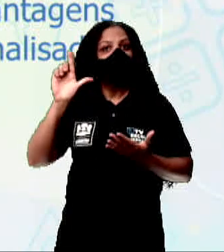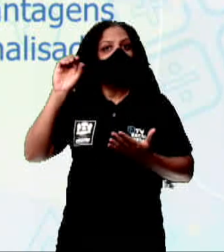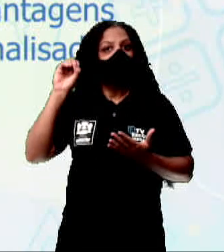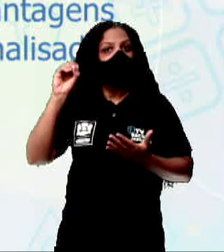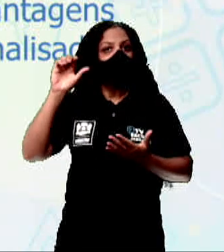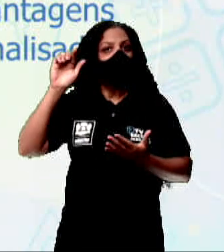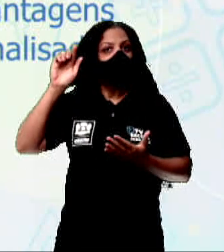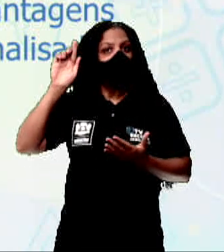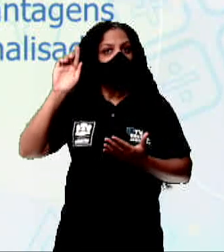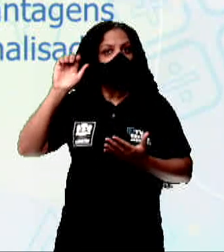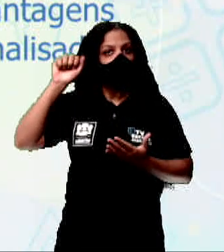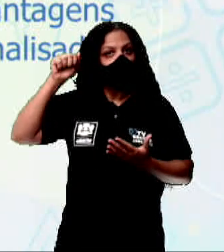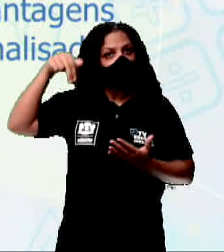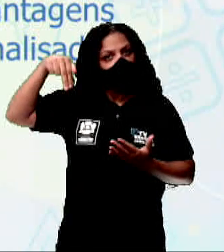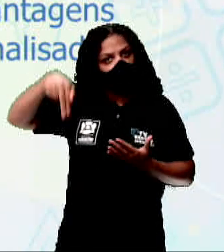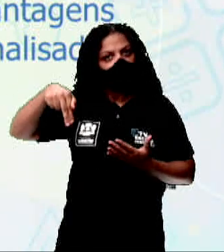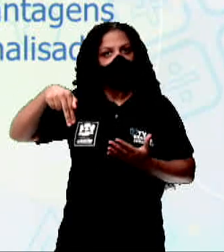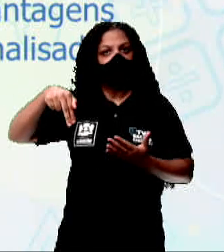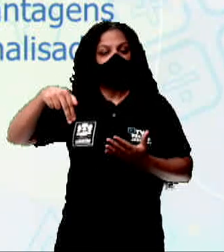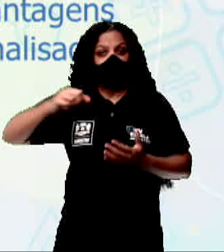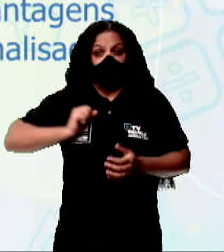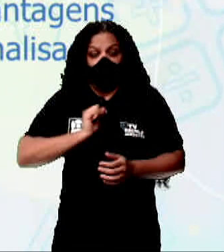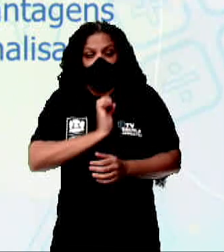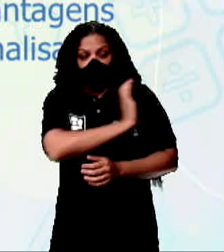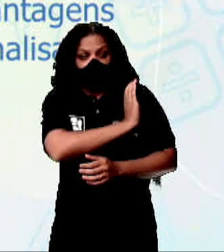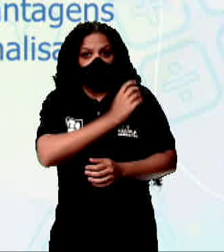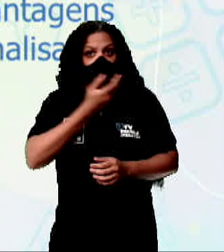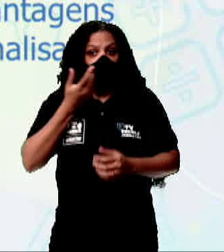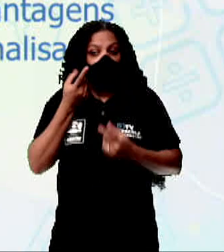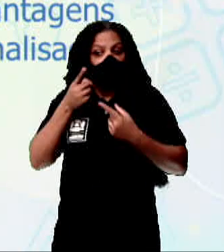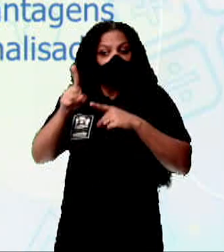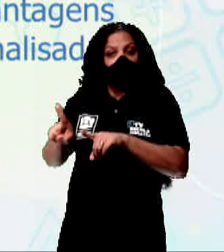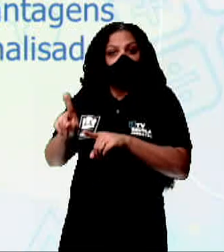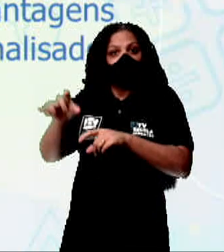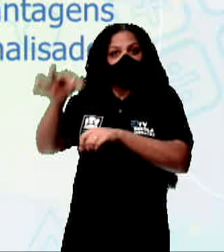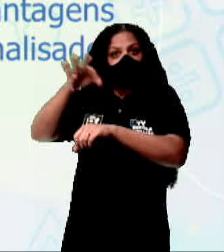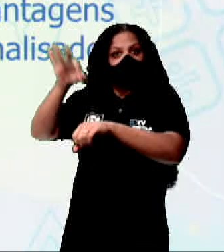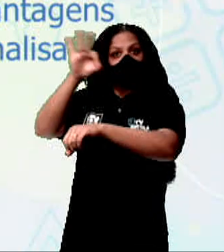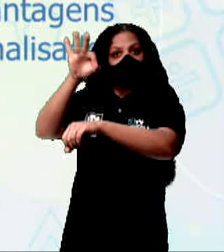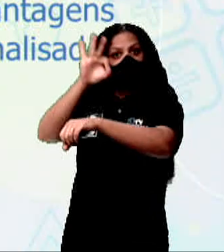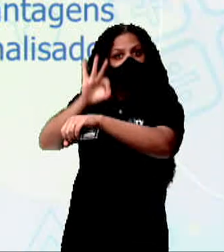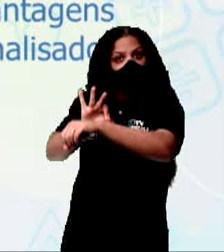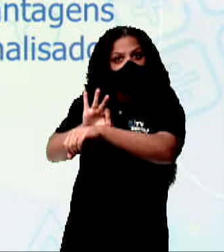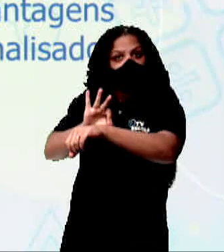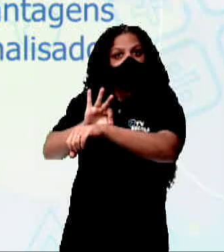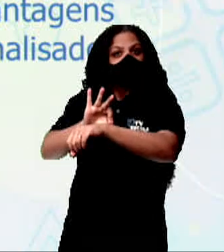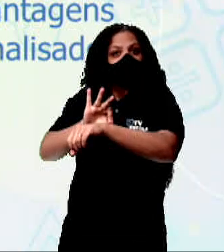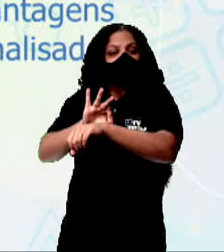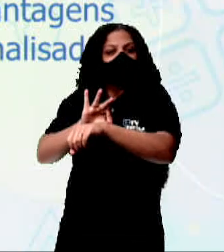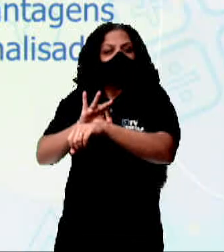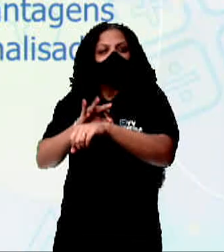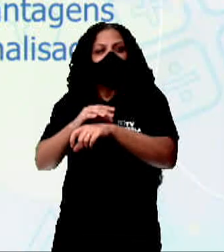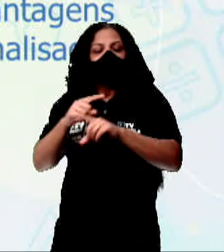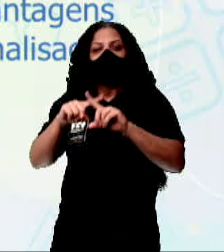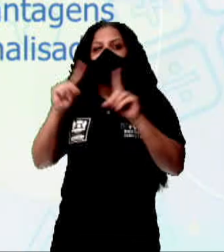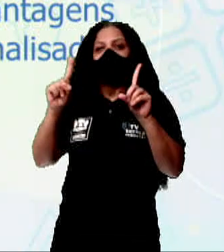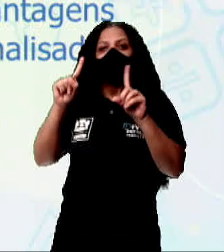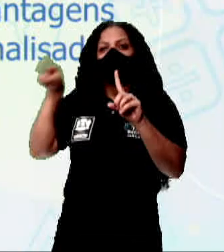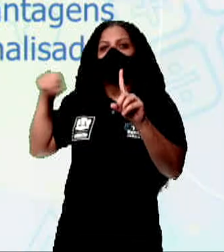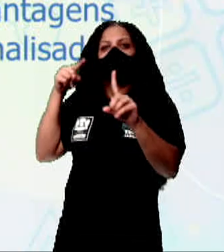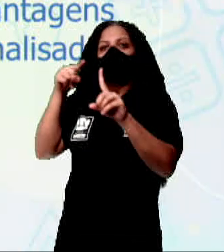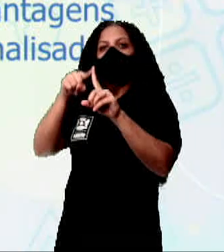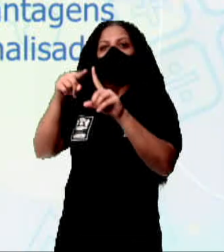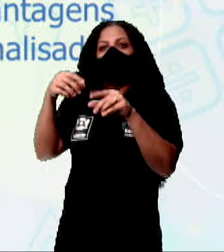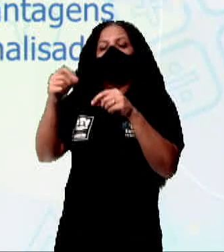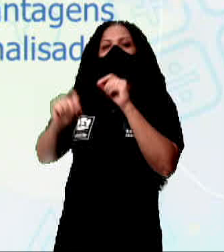contra insetos. Contra insetos. Qual é a intencionalidade do slogan? Perceba que ele repetiu